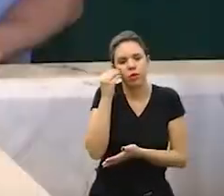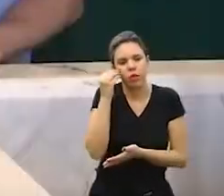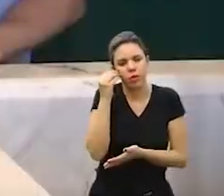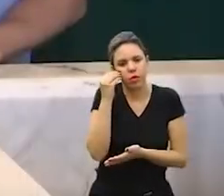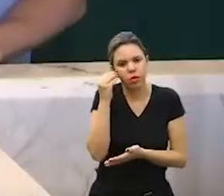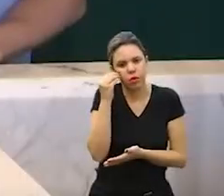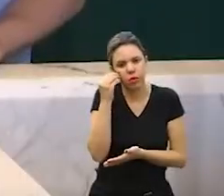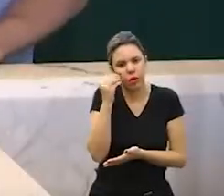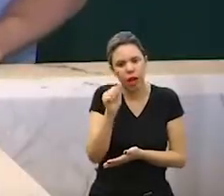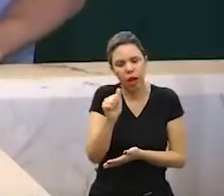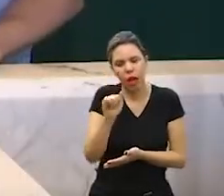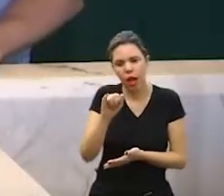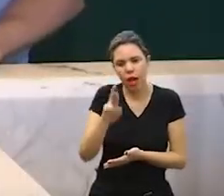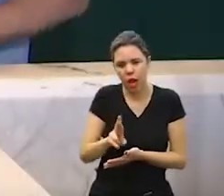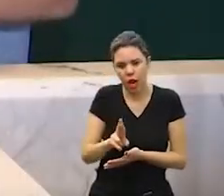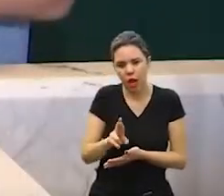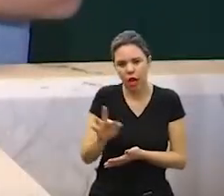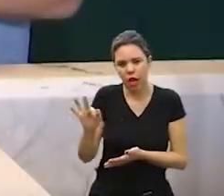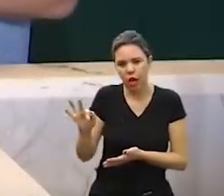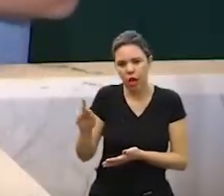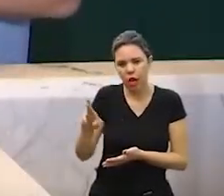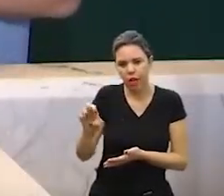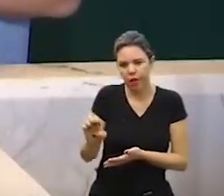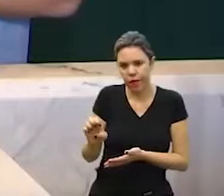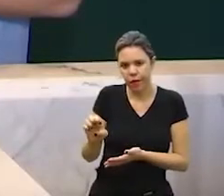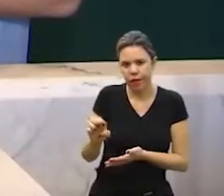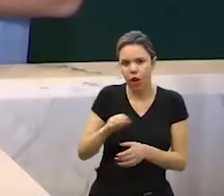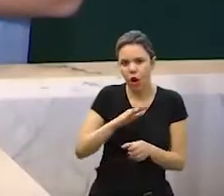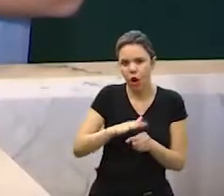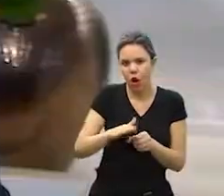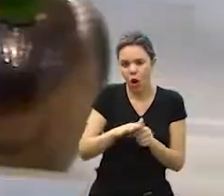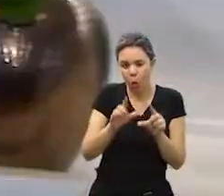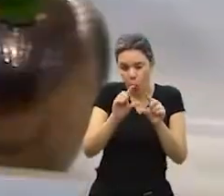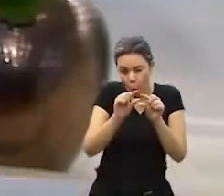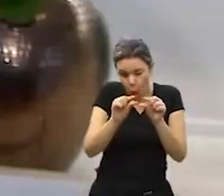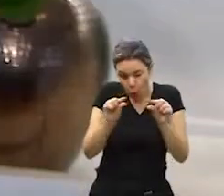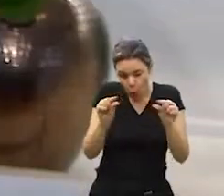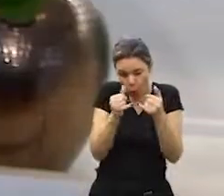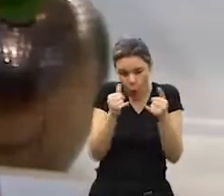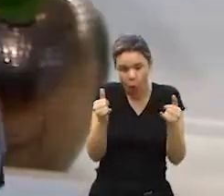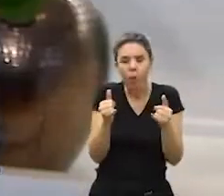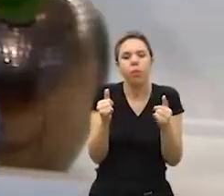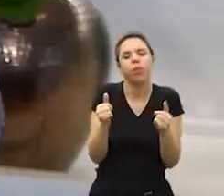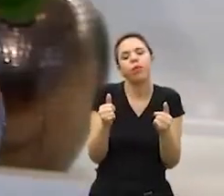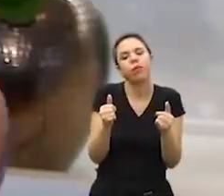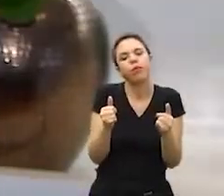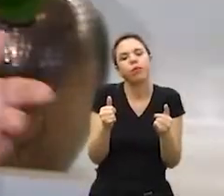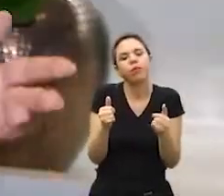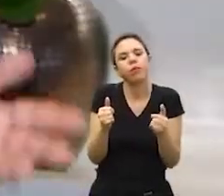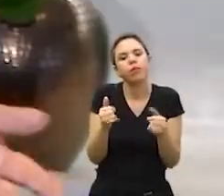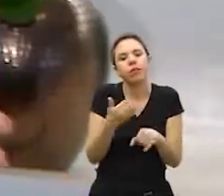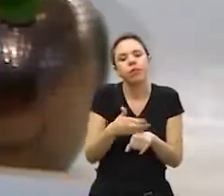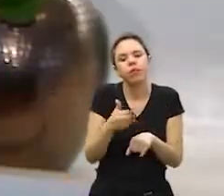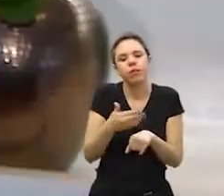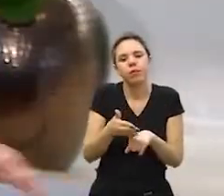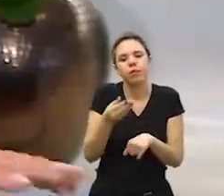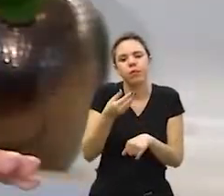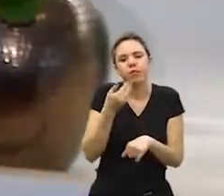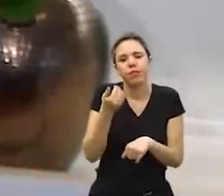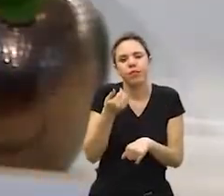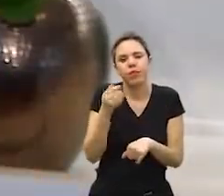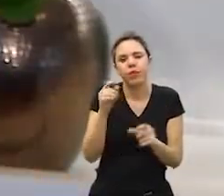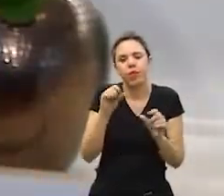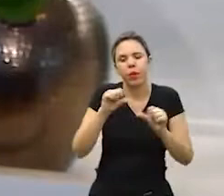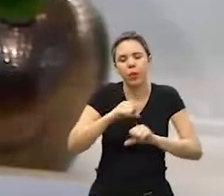fiz o teste na Air Fryer. É rapidinho? Rapidinho. E também depende do corte. Quanto o corte mais fino que você fizer, a gente pega a prática. Eu era